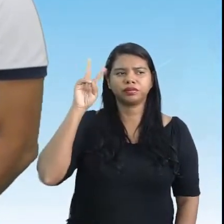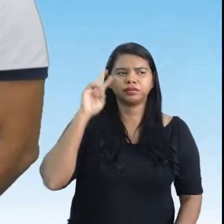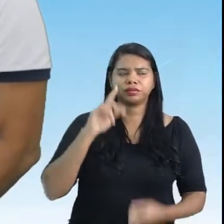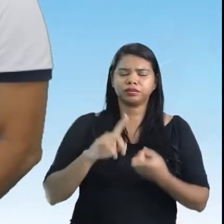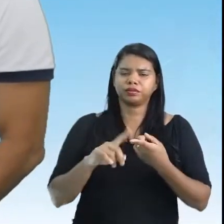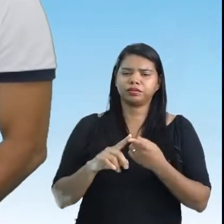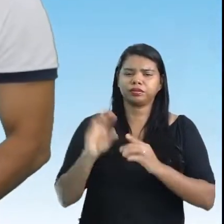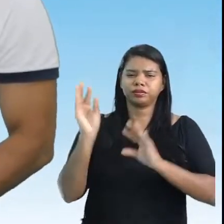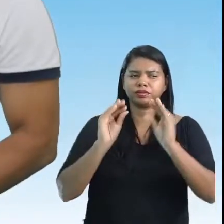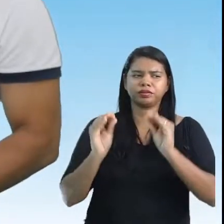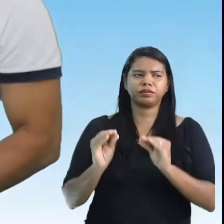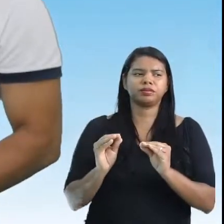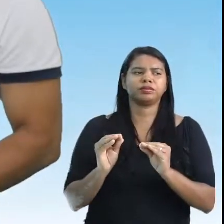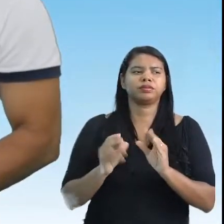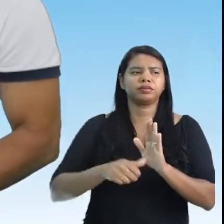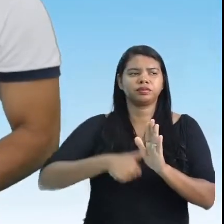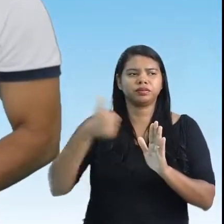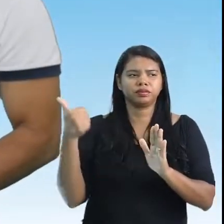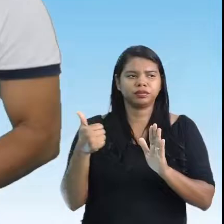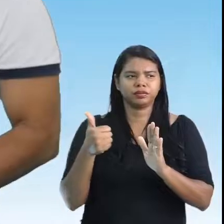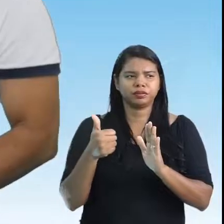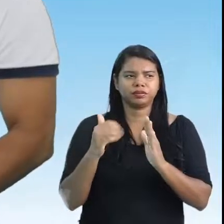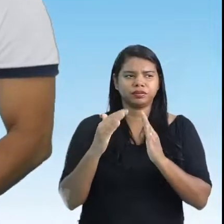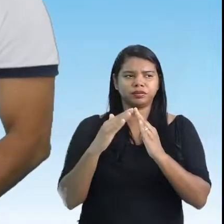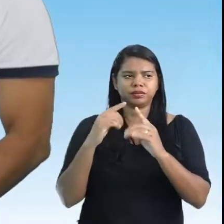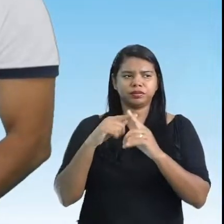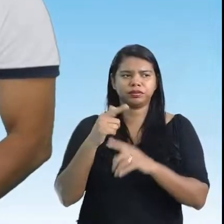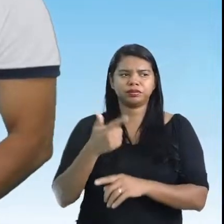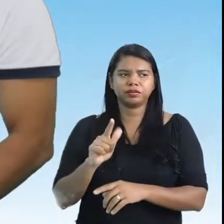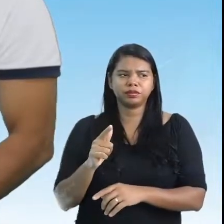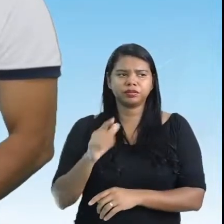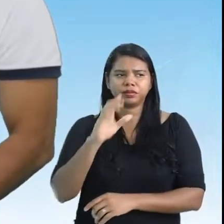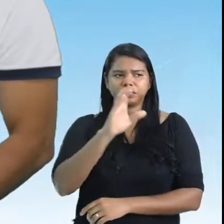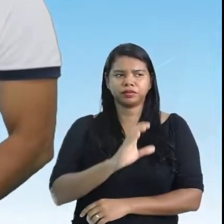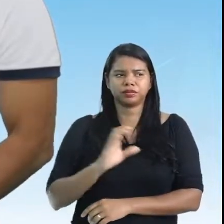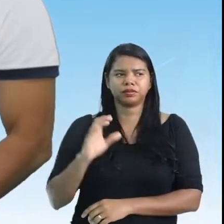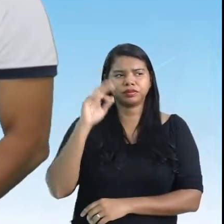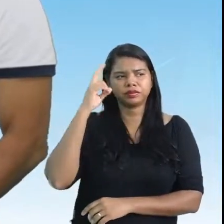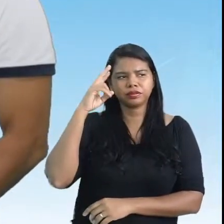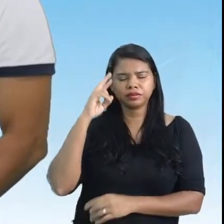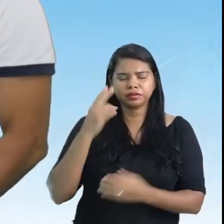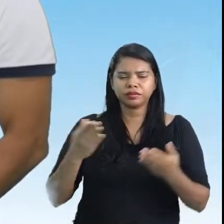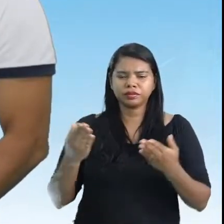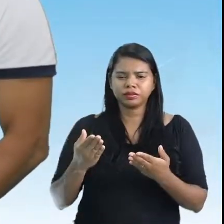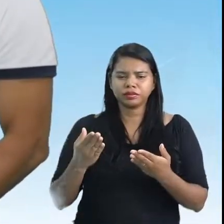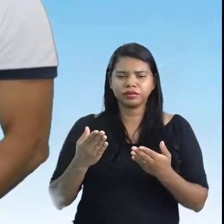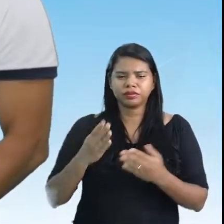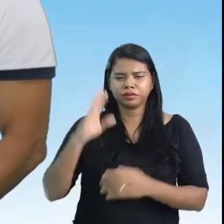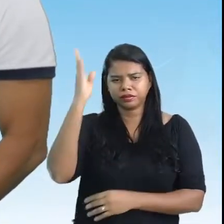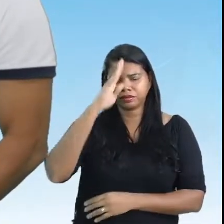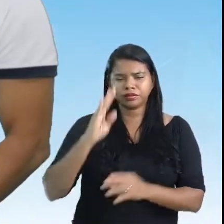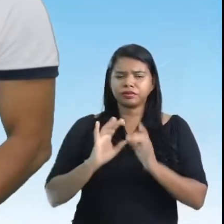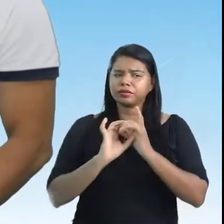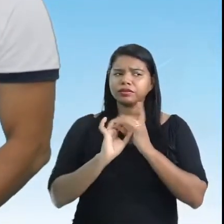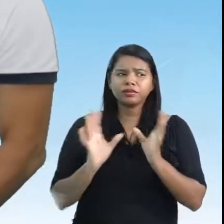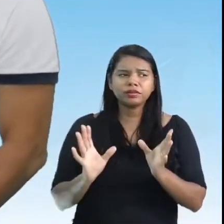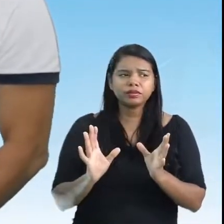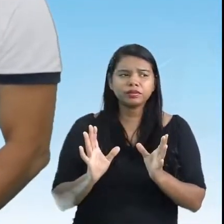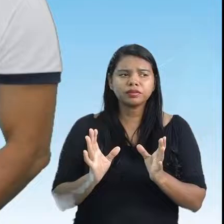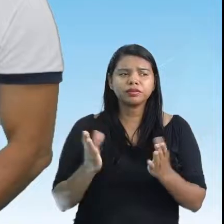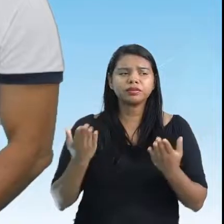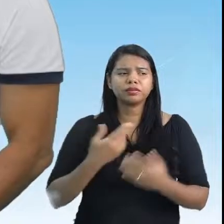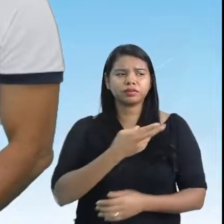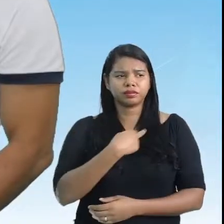quando coloca-se assim, a primeira igreja não católica. Lembrar que hoje o Brasil é um país laico, mas já teve uma